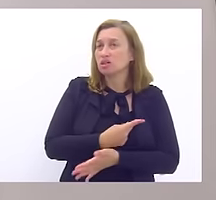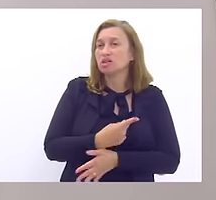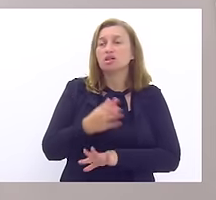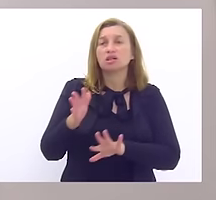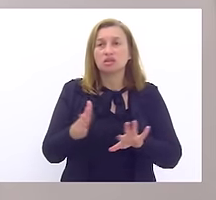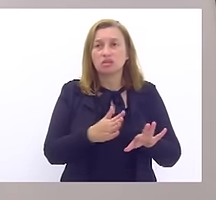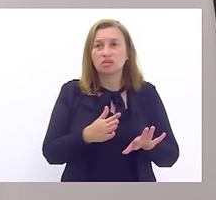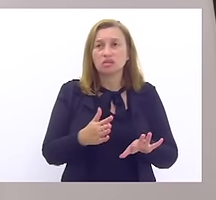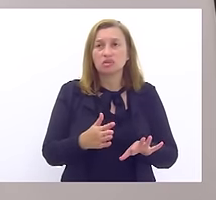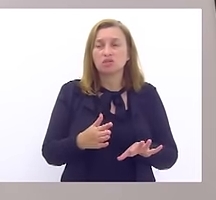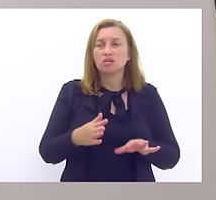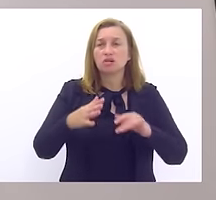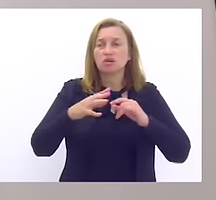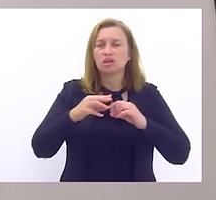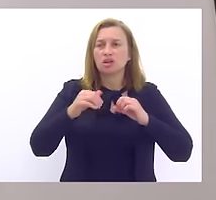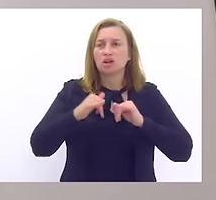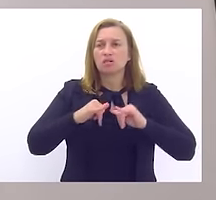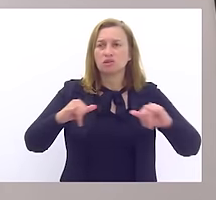inclusive